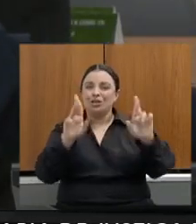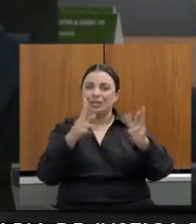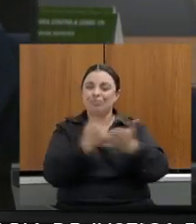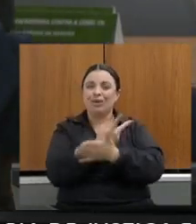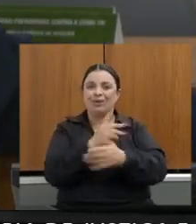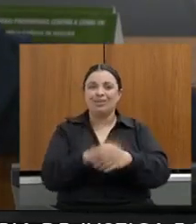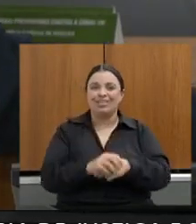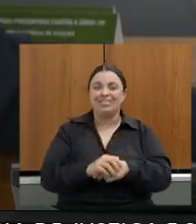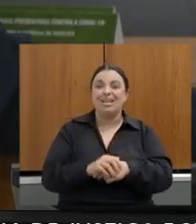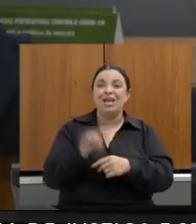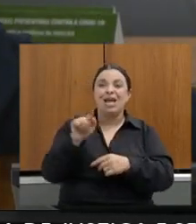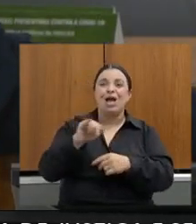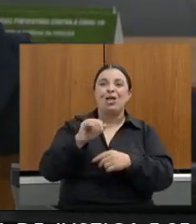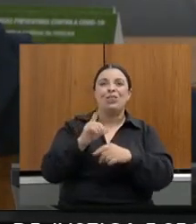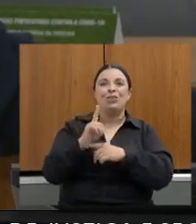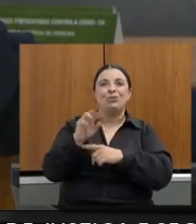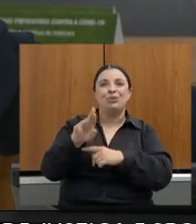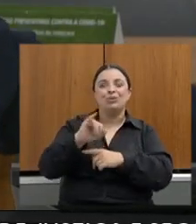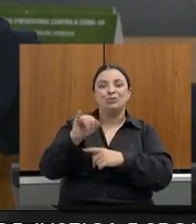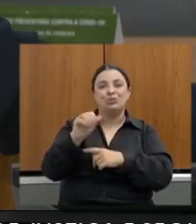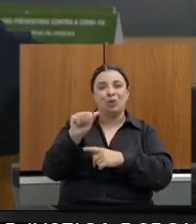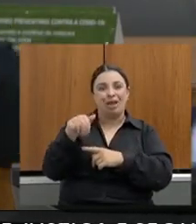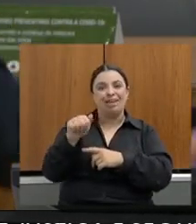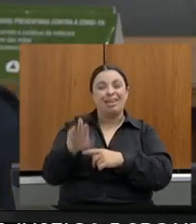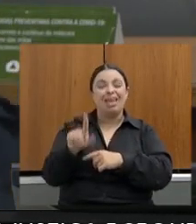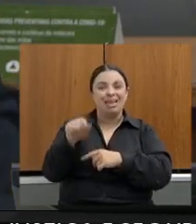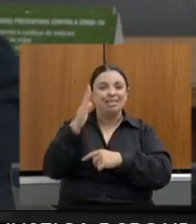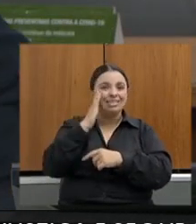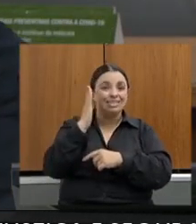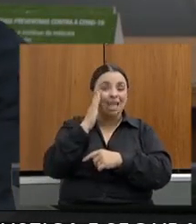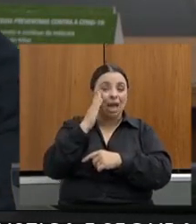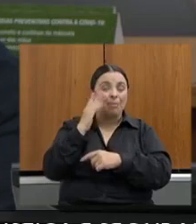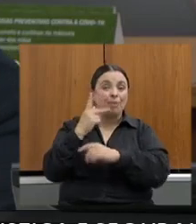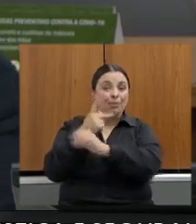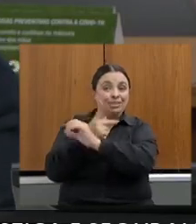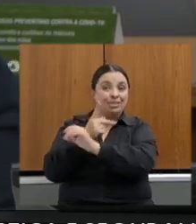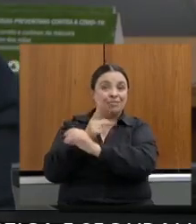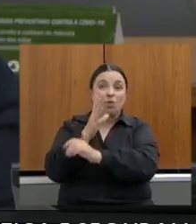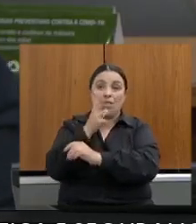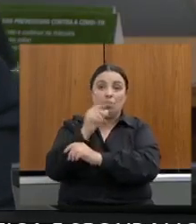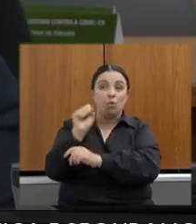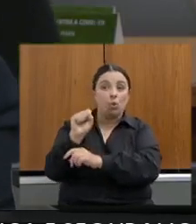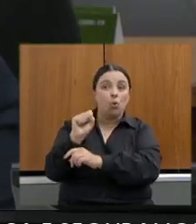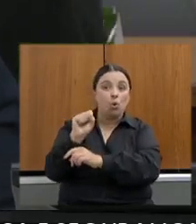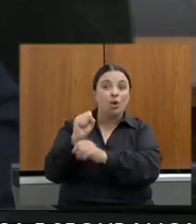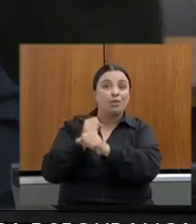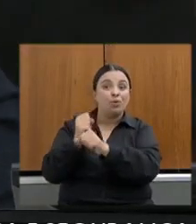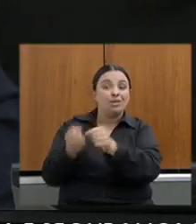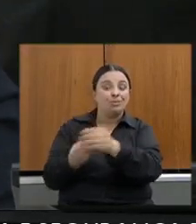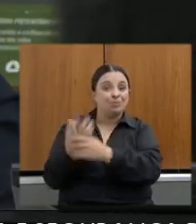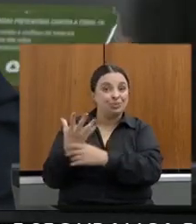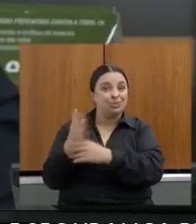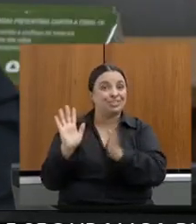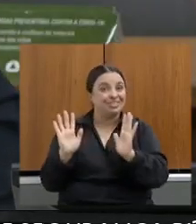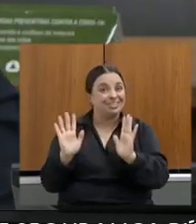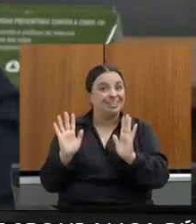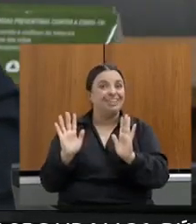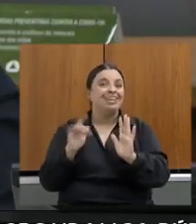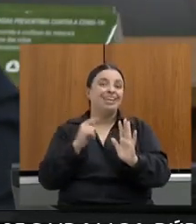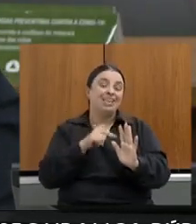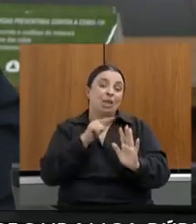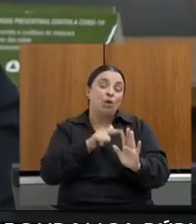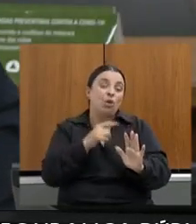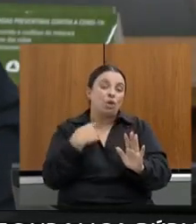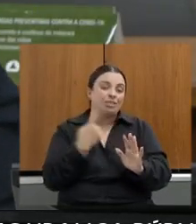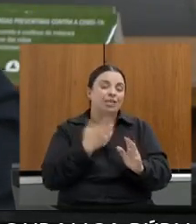aqui testemunho a Lei Orgânica da Polícia Civil Demorou oito anos então é a gente a gente quer fazer uma coisa muito bem detalhado então importantíssimo essa comissão